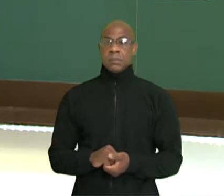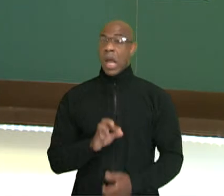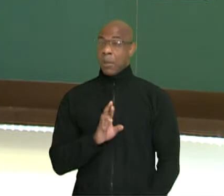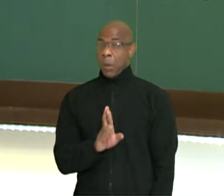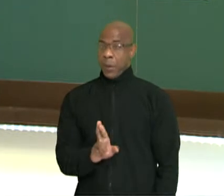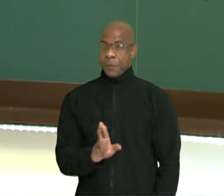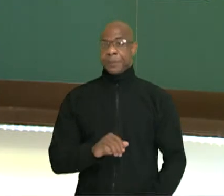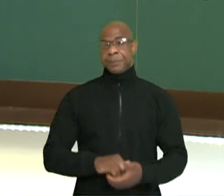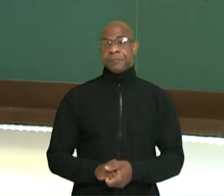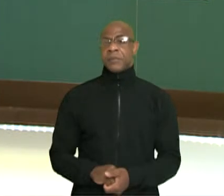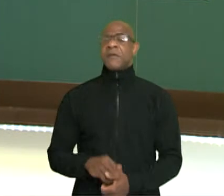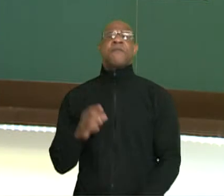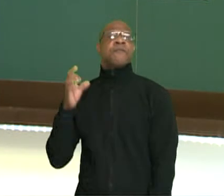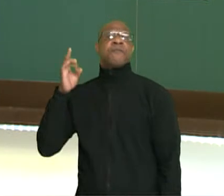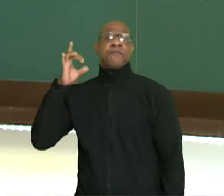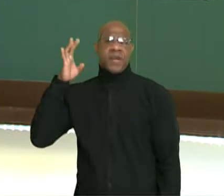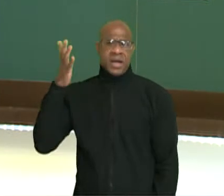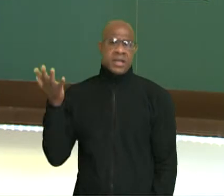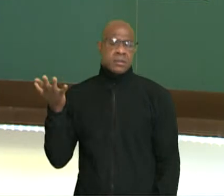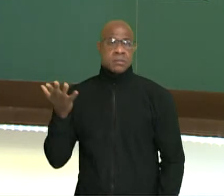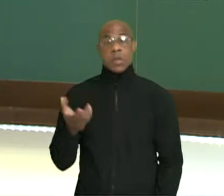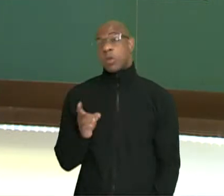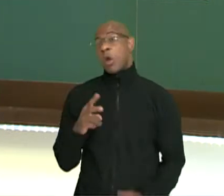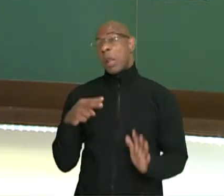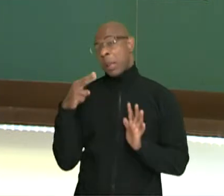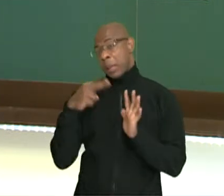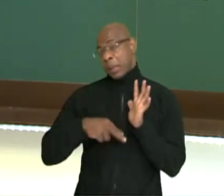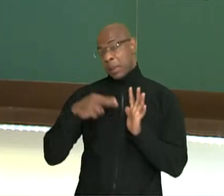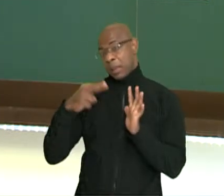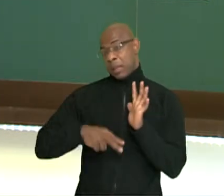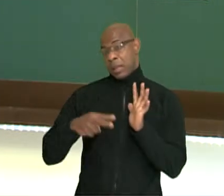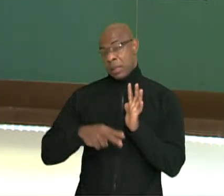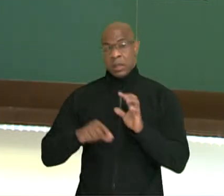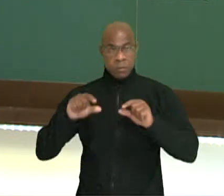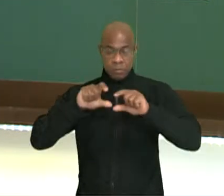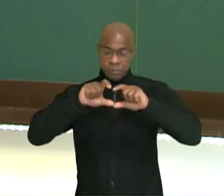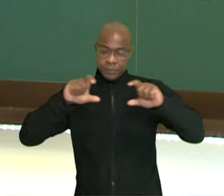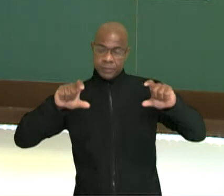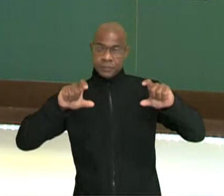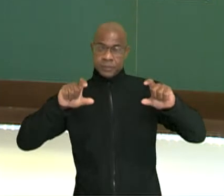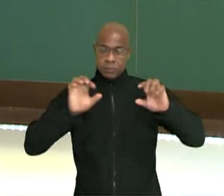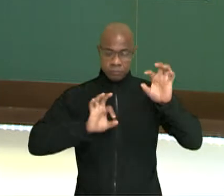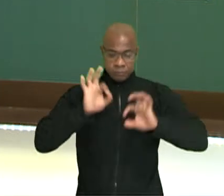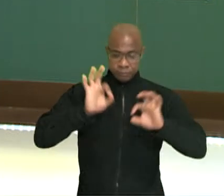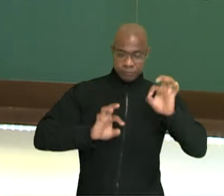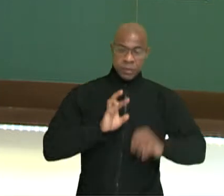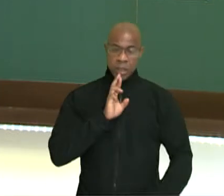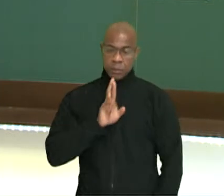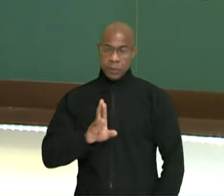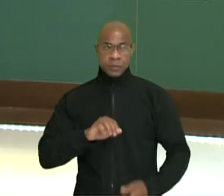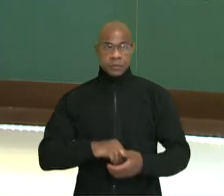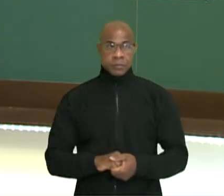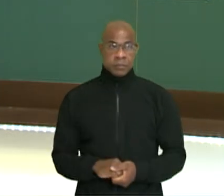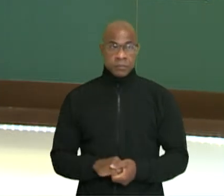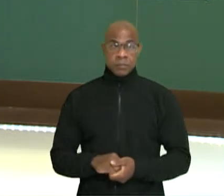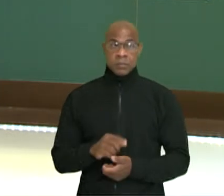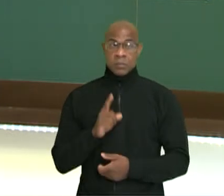Respondeu? Fácil, né? Era só ler o fragmento ali e organizar a tua resposta. E ficou assim,